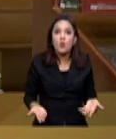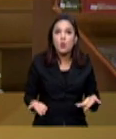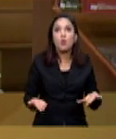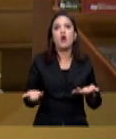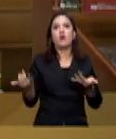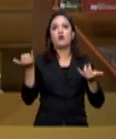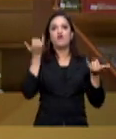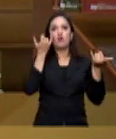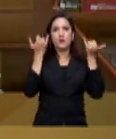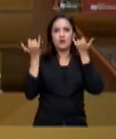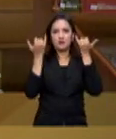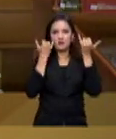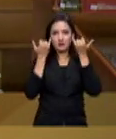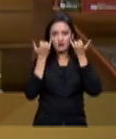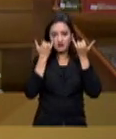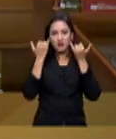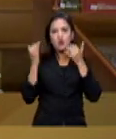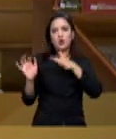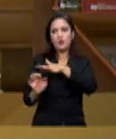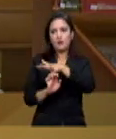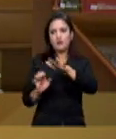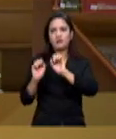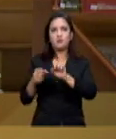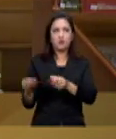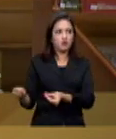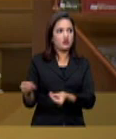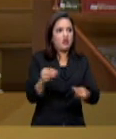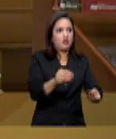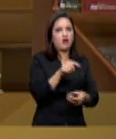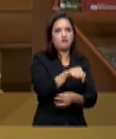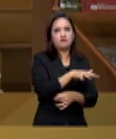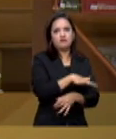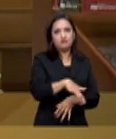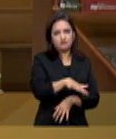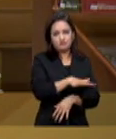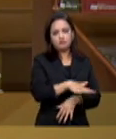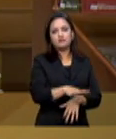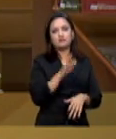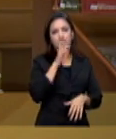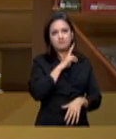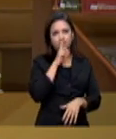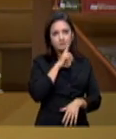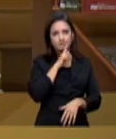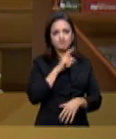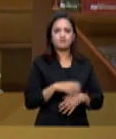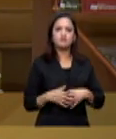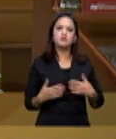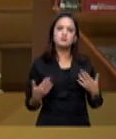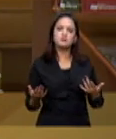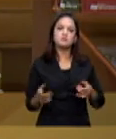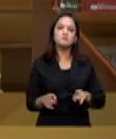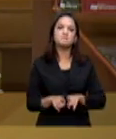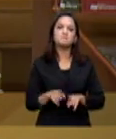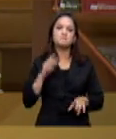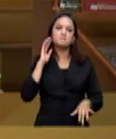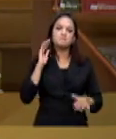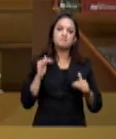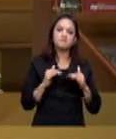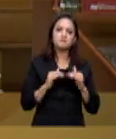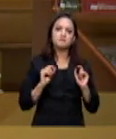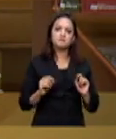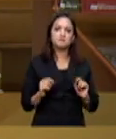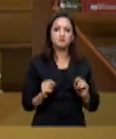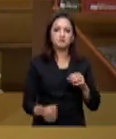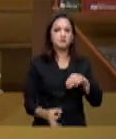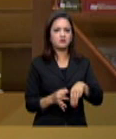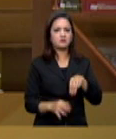especifiquemos quais são efetivamente esses dados. Também concordo, em parte, com o que disse o